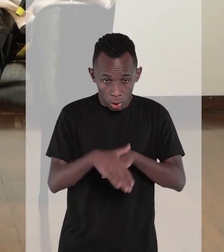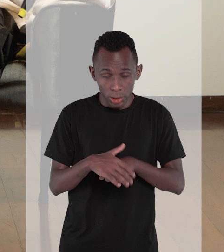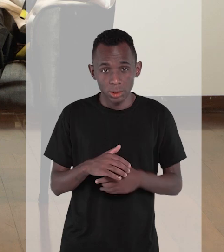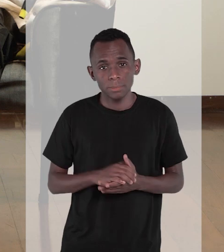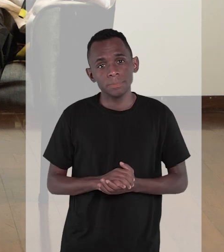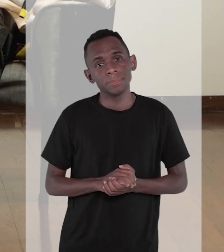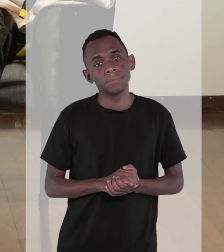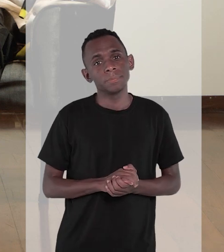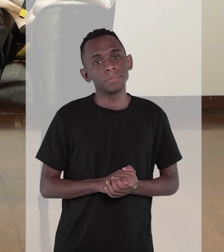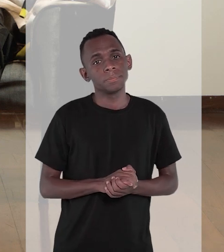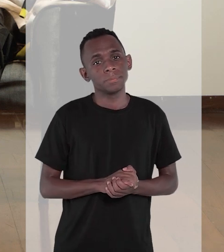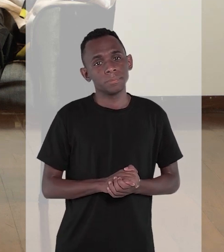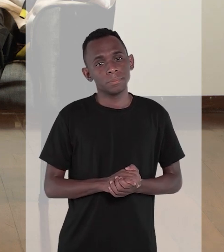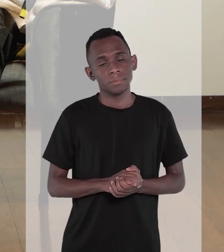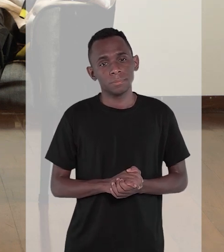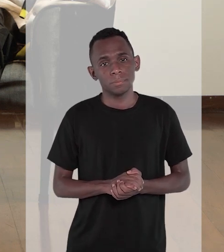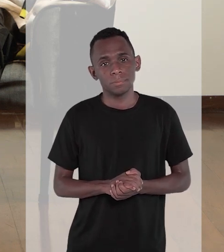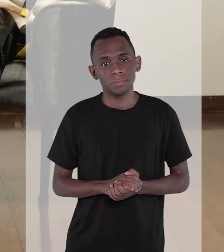Boa noite.